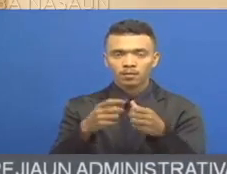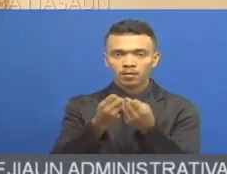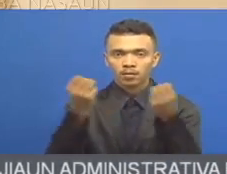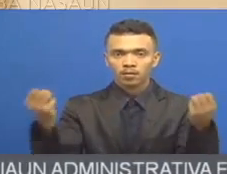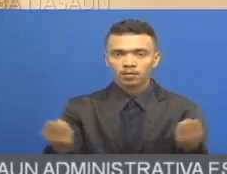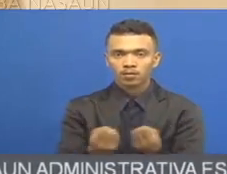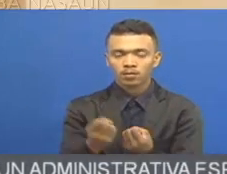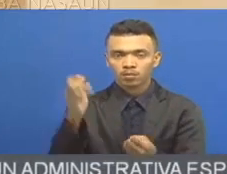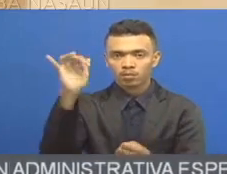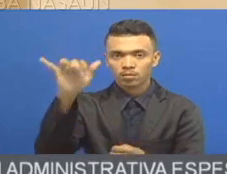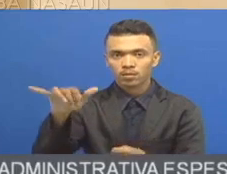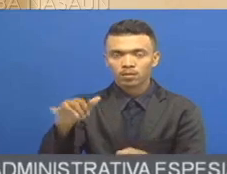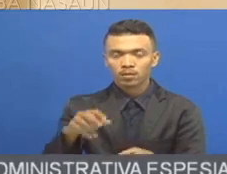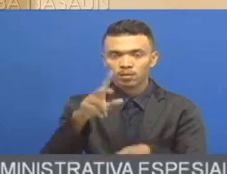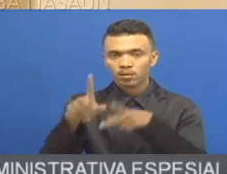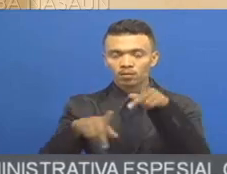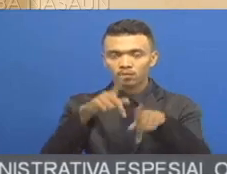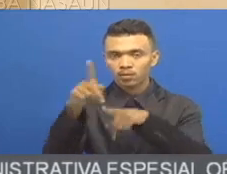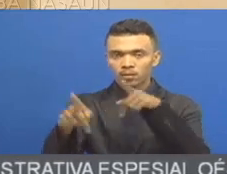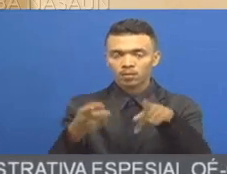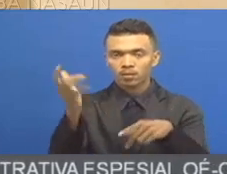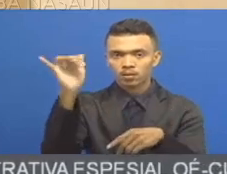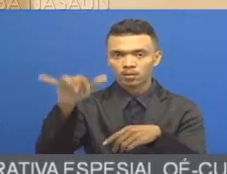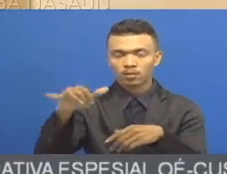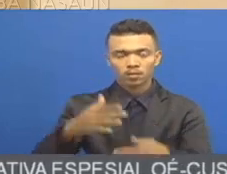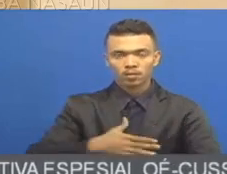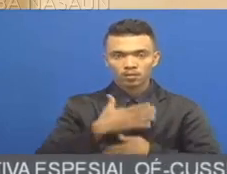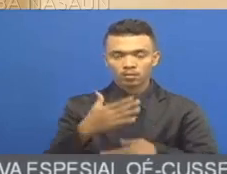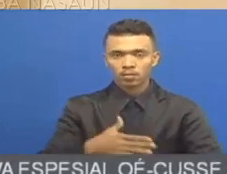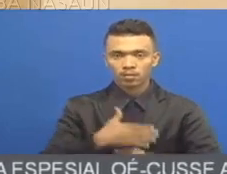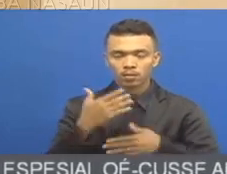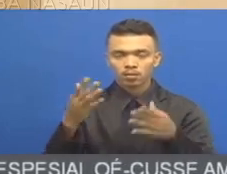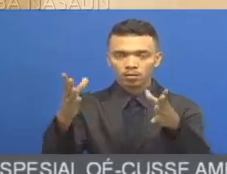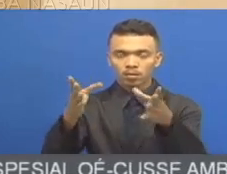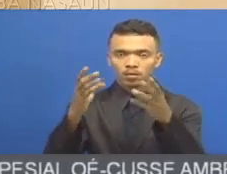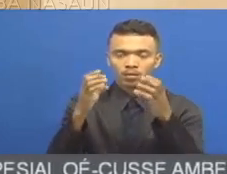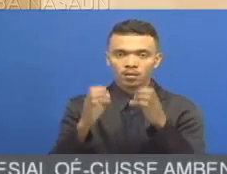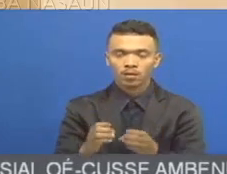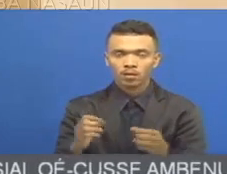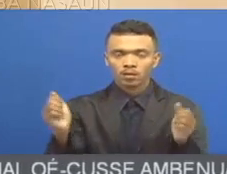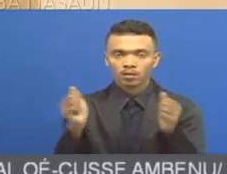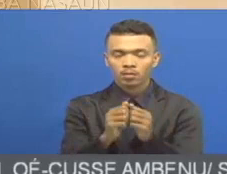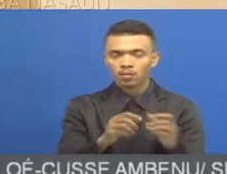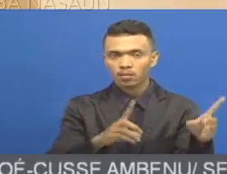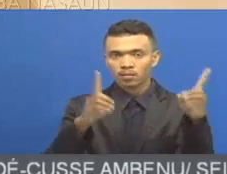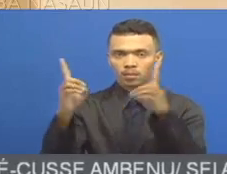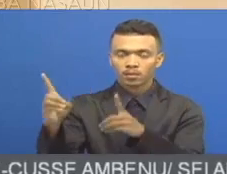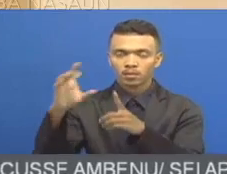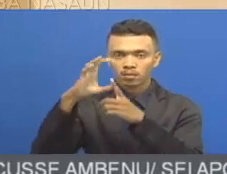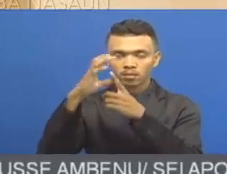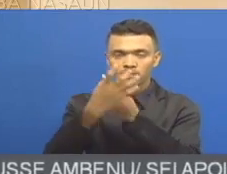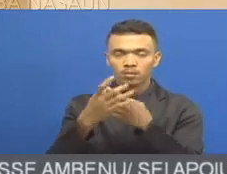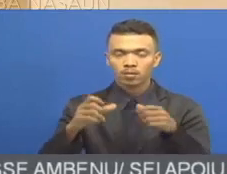suco será. E comunidade será entusiasmo ali, aceita para implementar um Tarabandu e